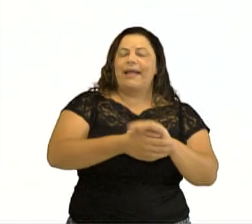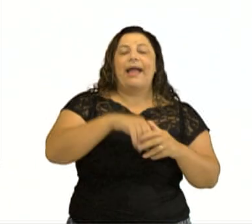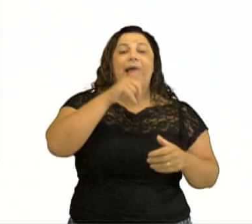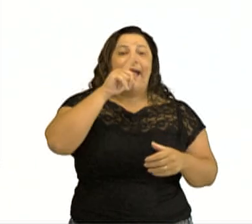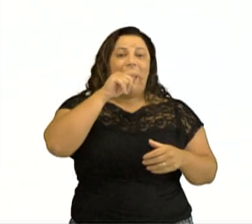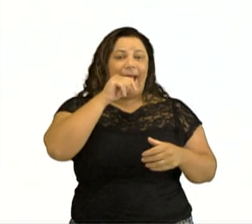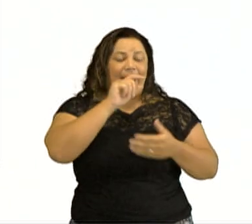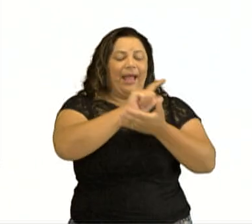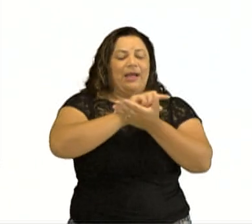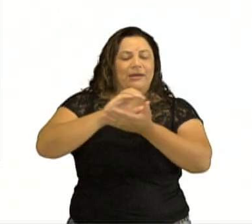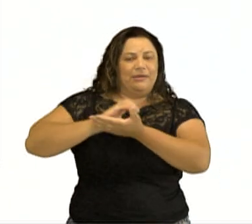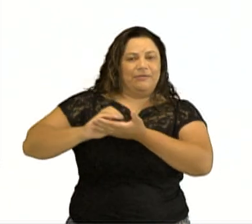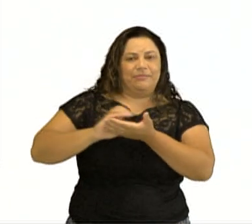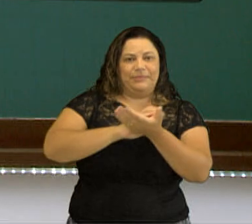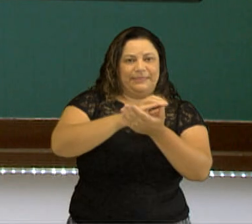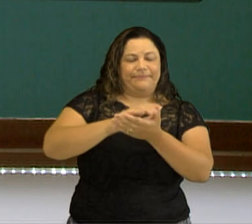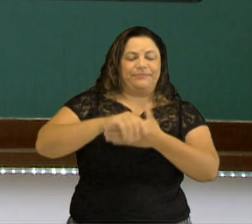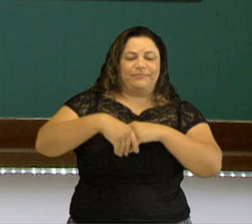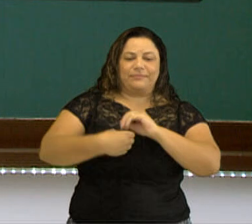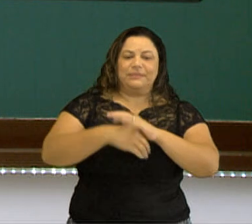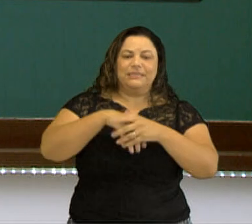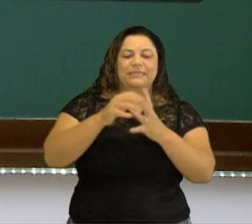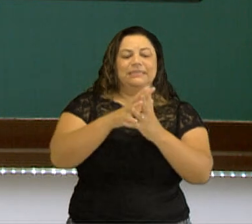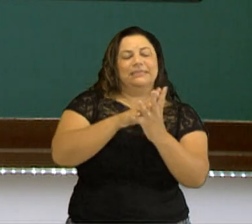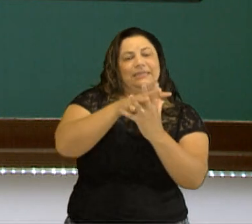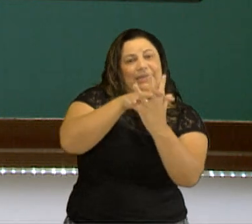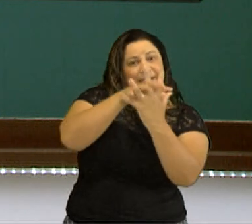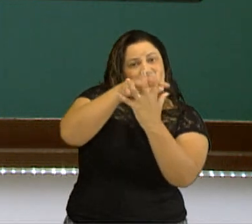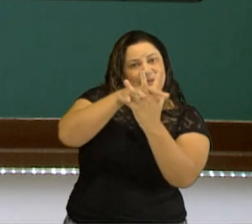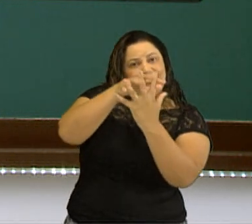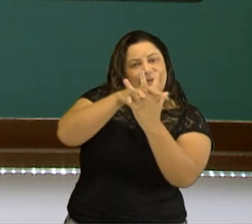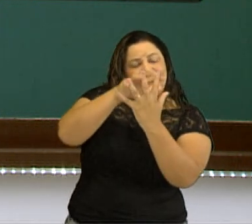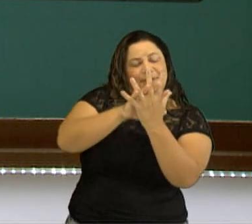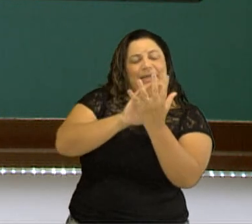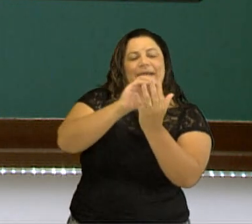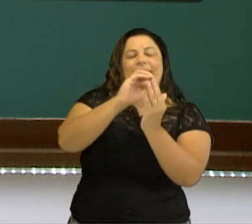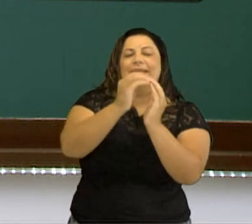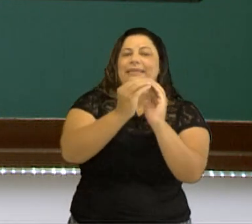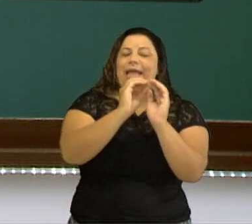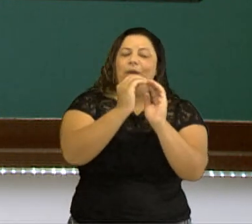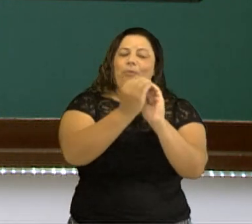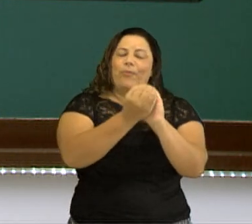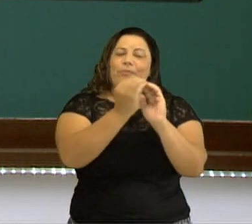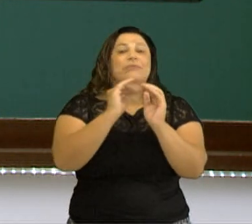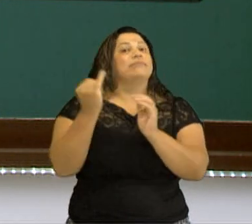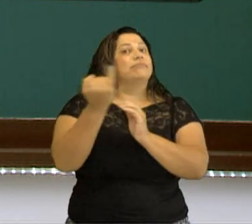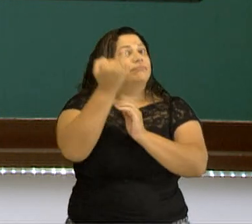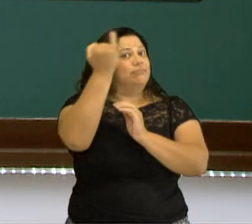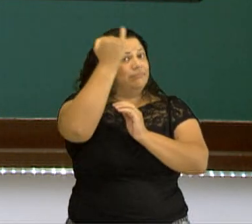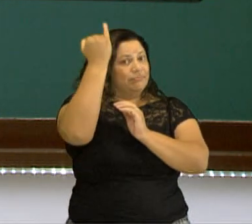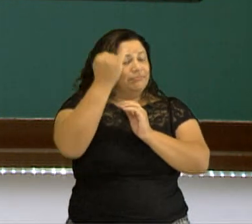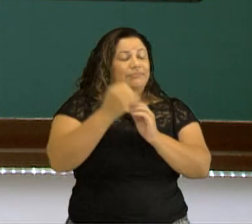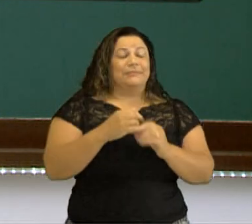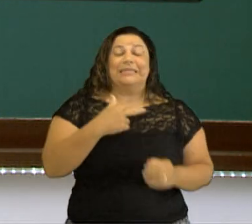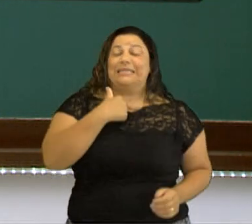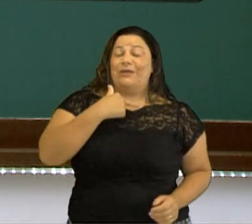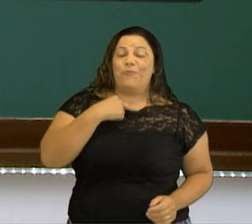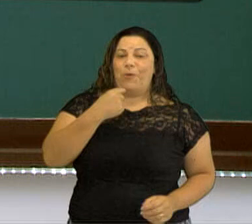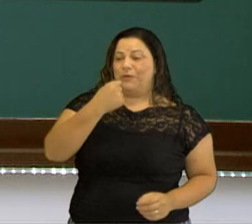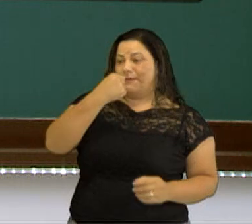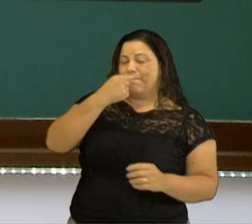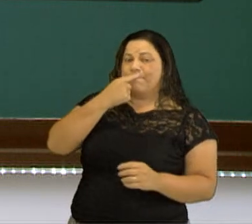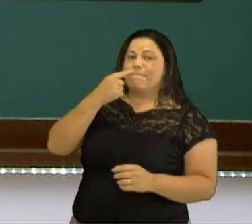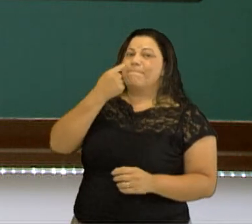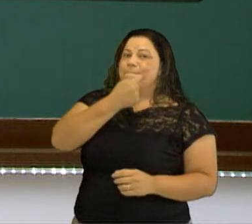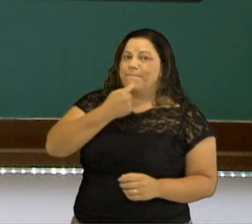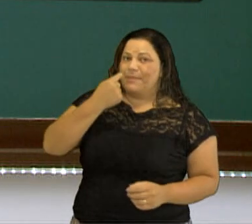vezes, enxaguar bem a mão, lavar entre os dedos, debaixo da unha, isso é extremamente importante. Não ficar colocando a mão na boca, isso ajuda a